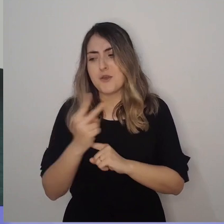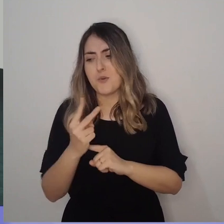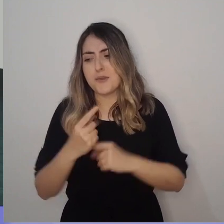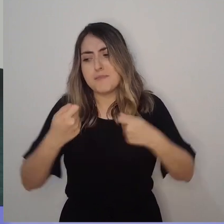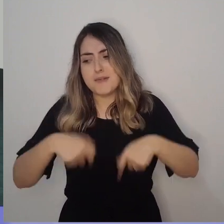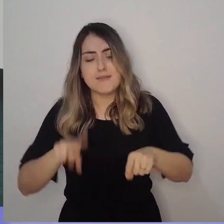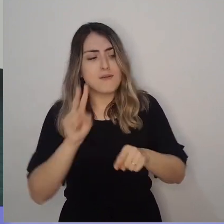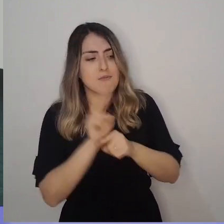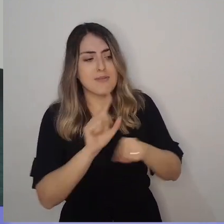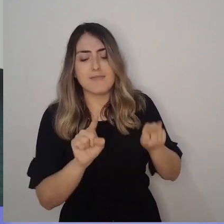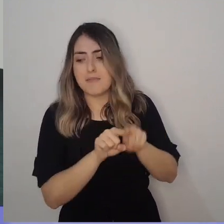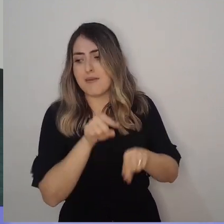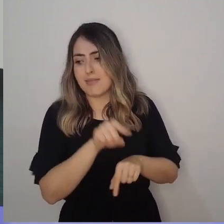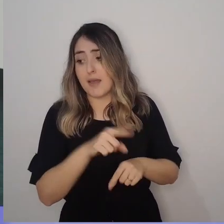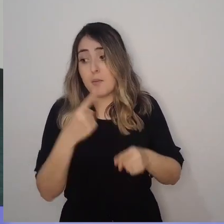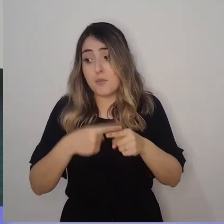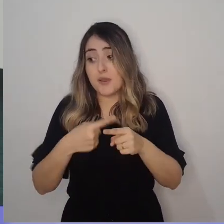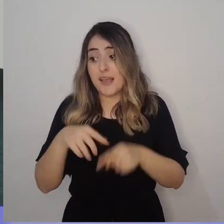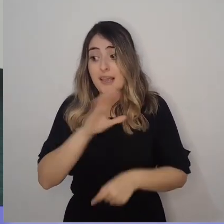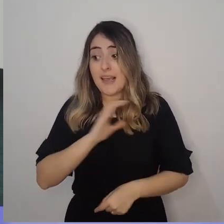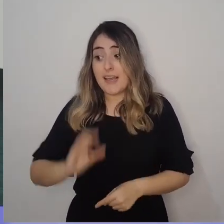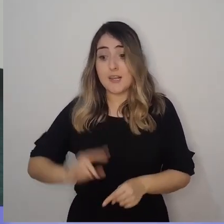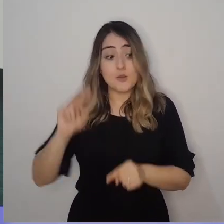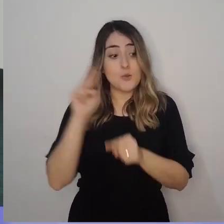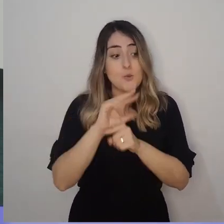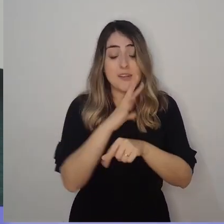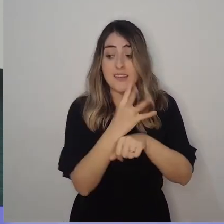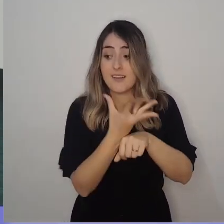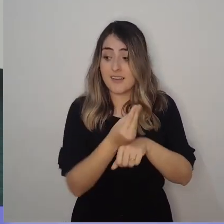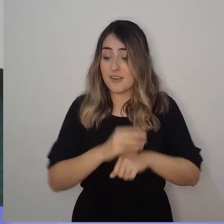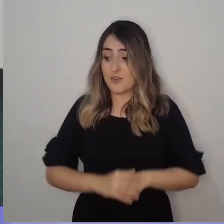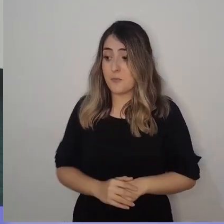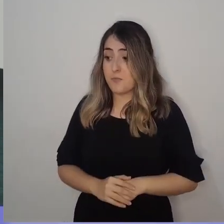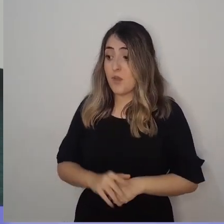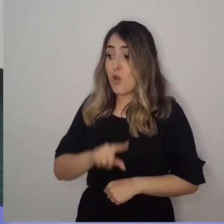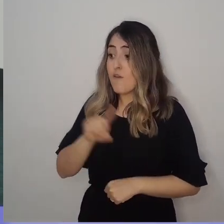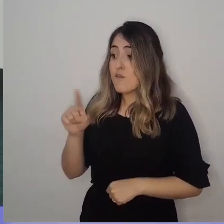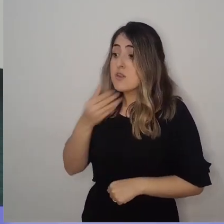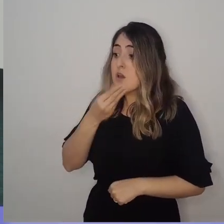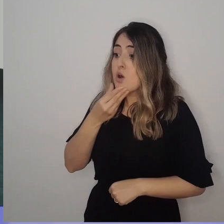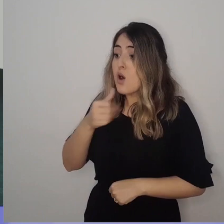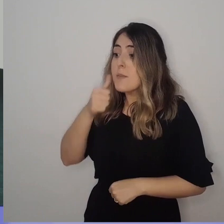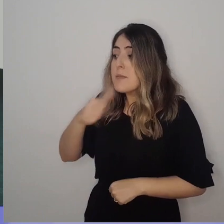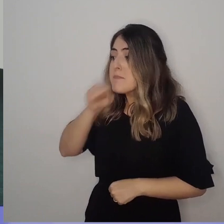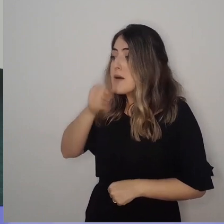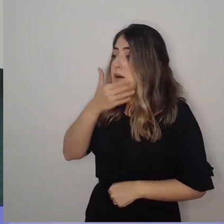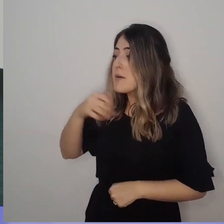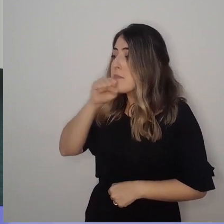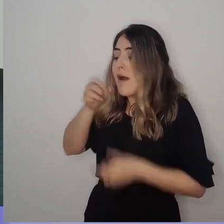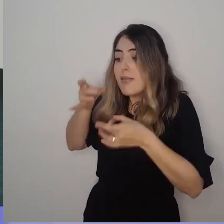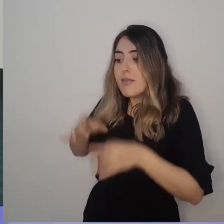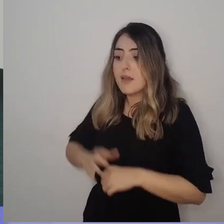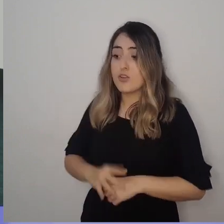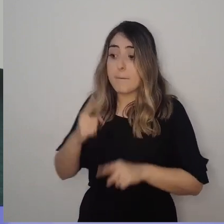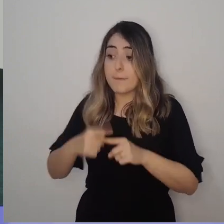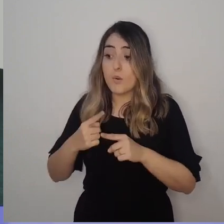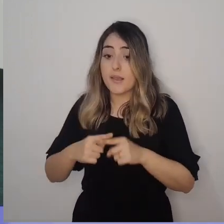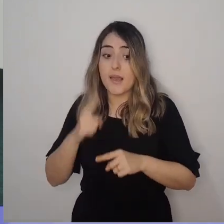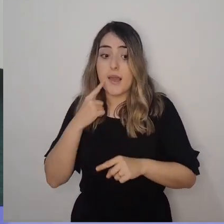somos membros do seu corpo. Eis porque o homem deixará o seu pai e a sua mãe e se unirá à sua mulher, tornando-se os dois uma só